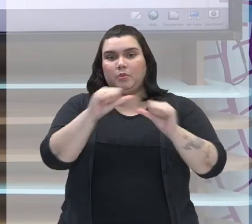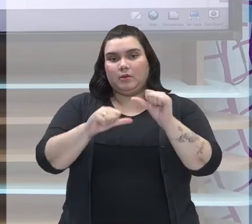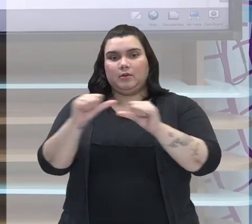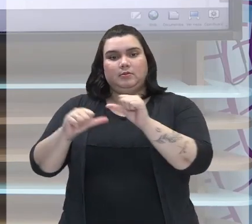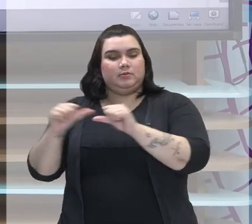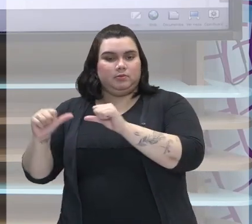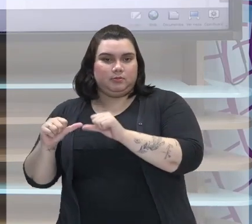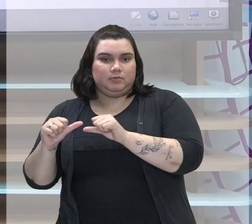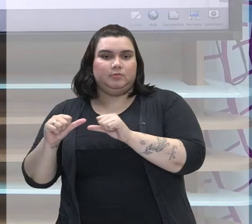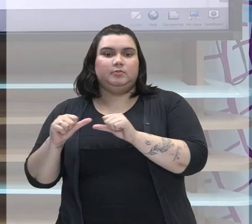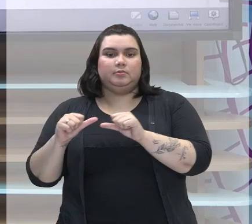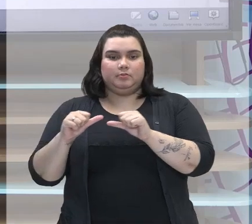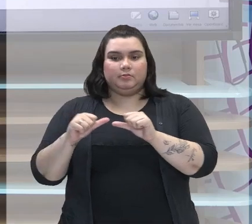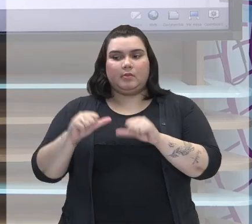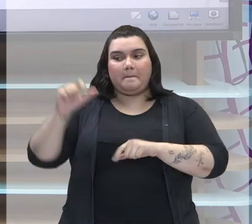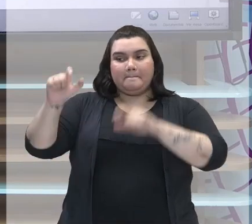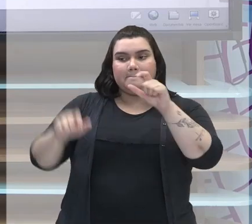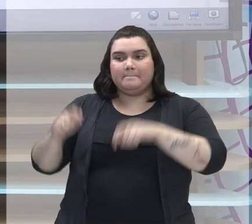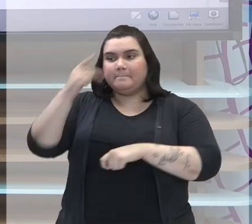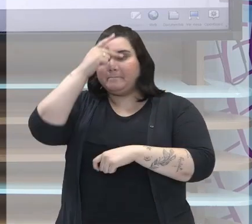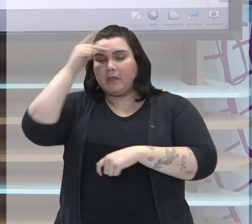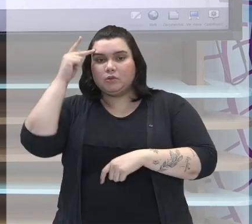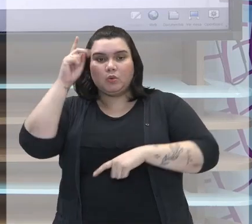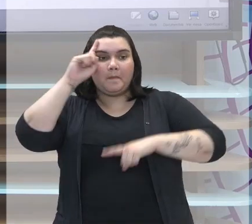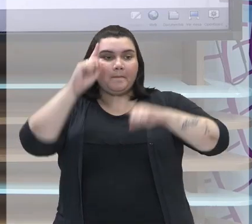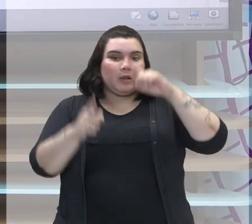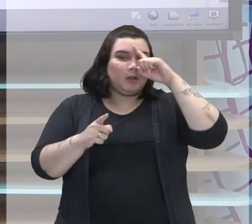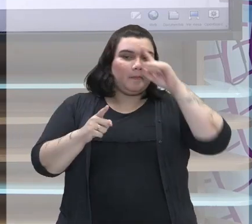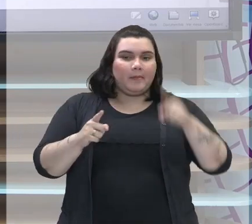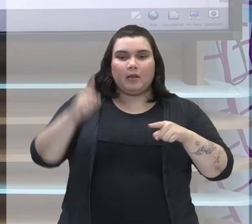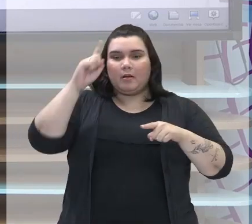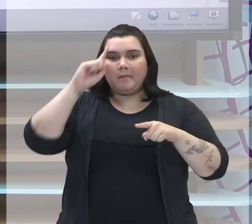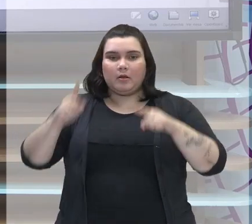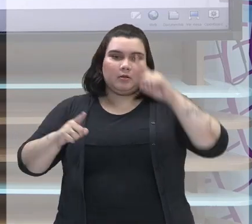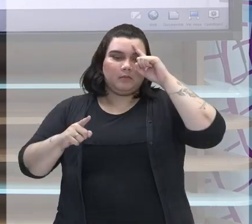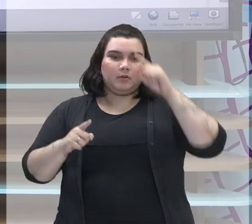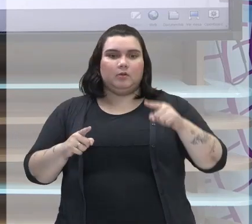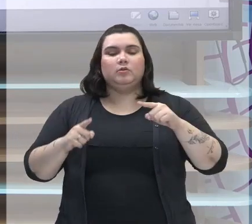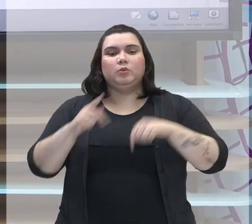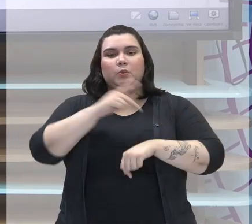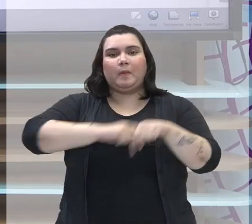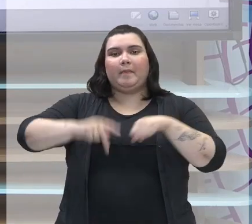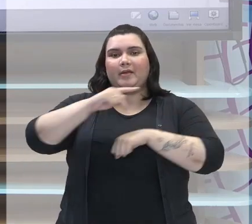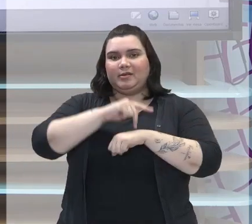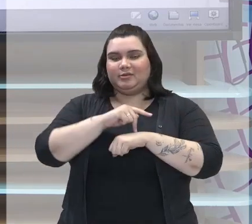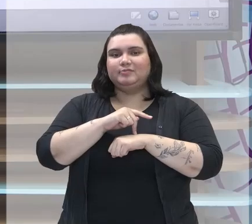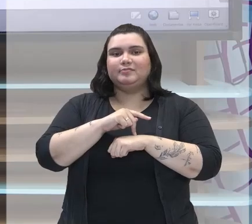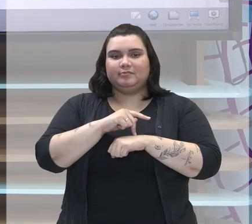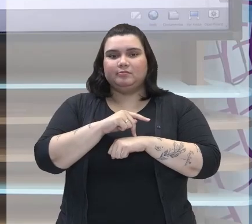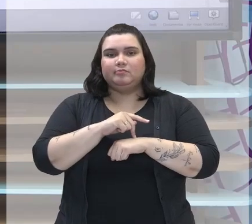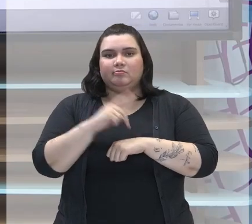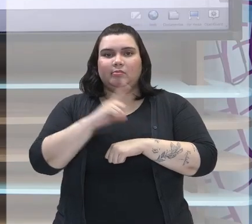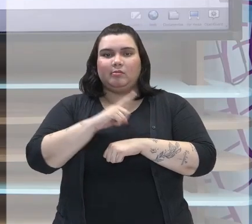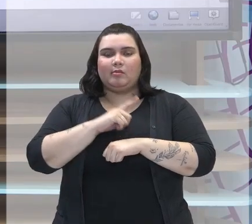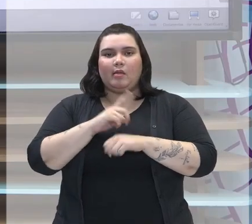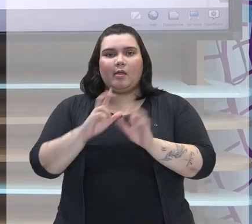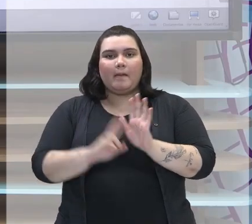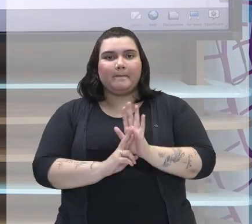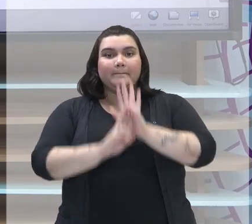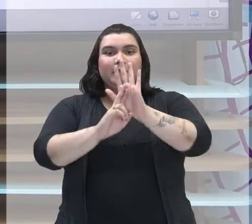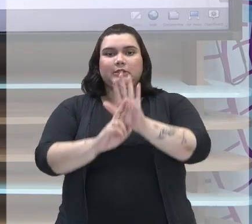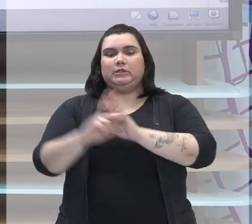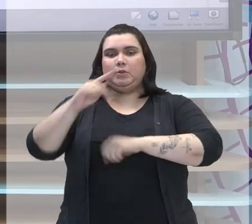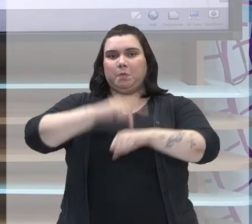qual regentes irão estar à frente do país, né, do Brasil.